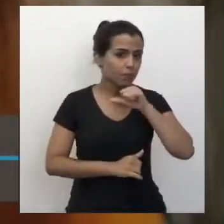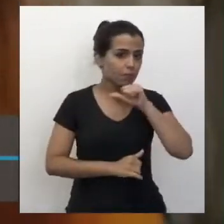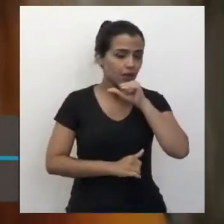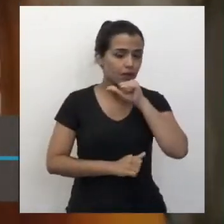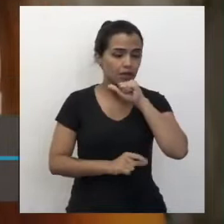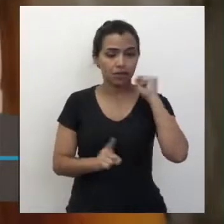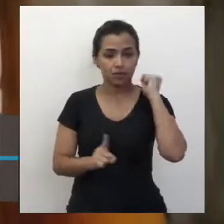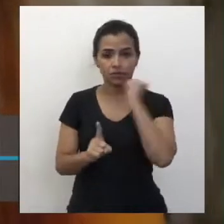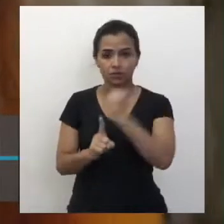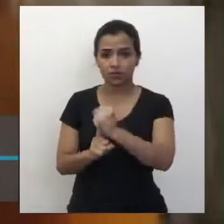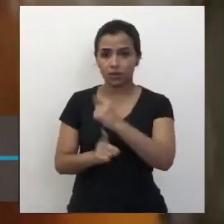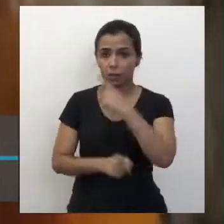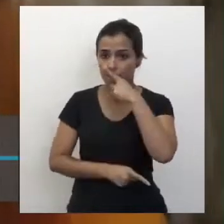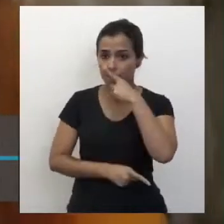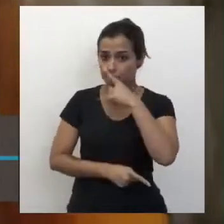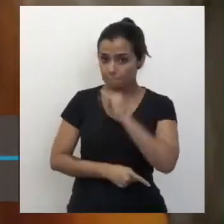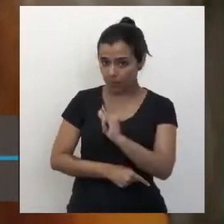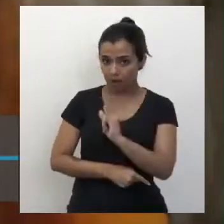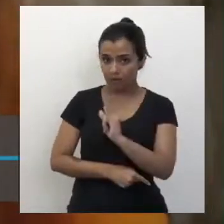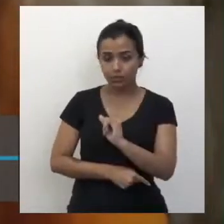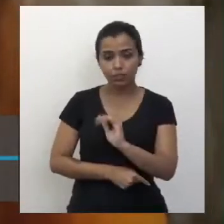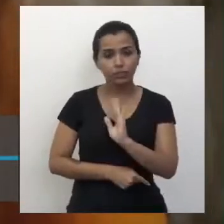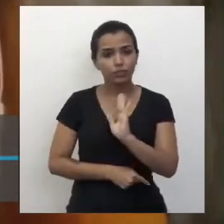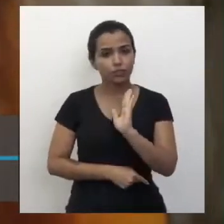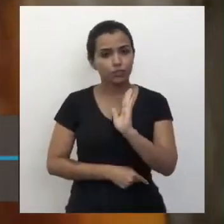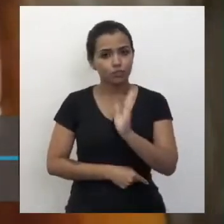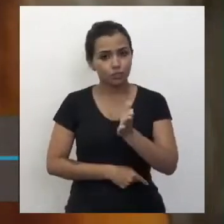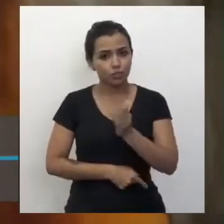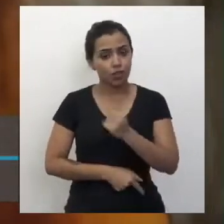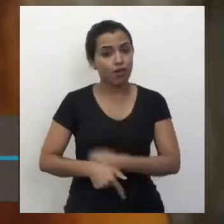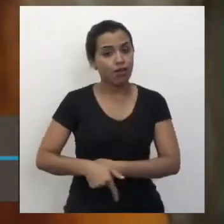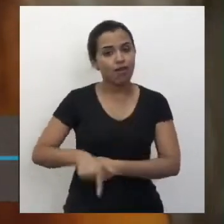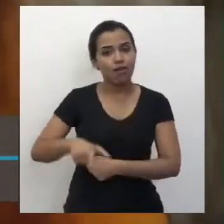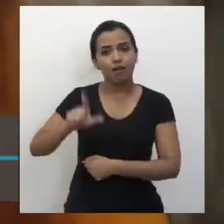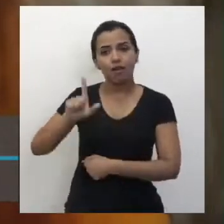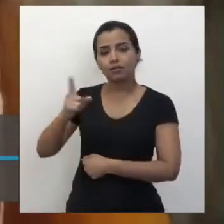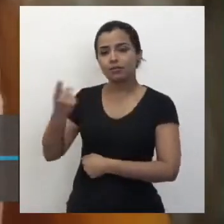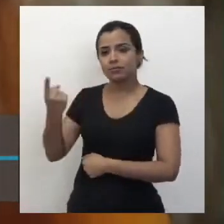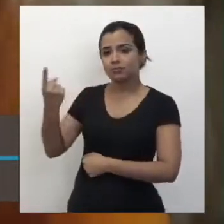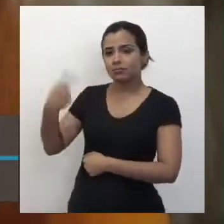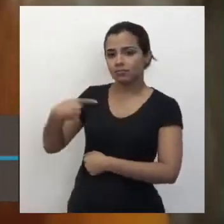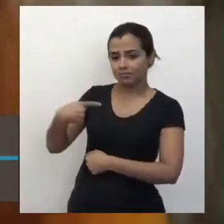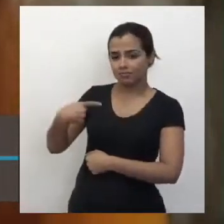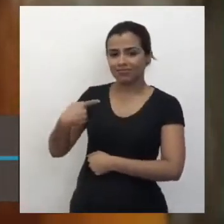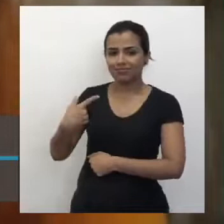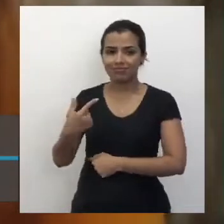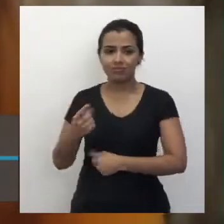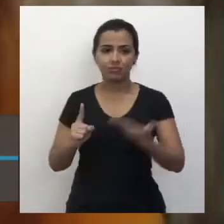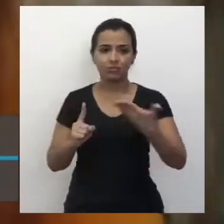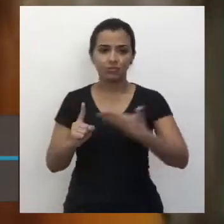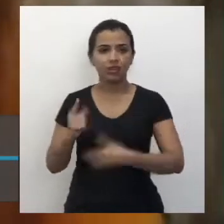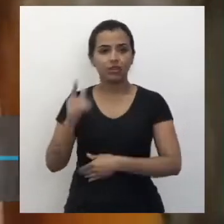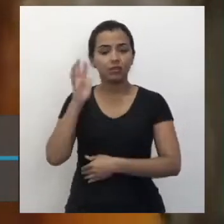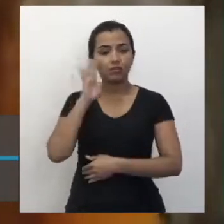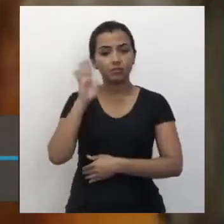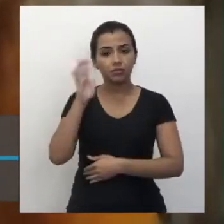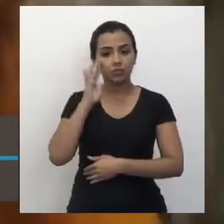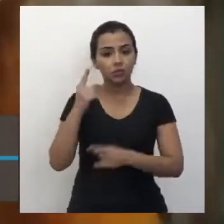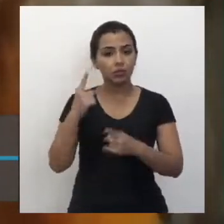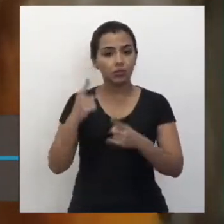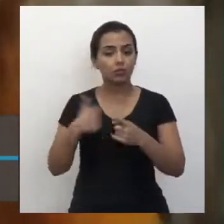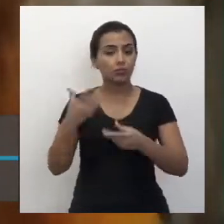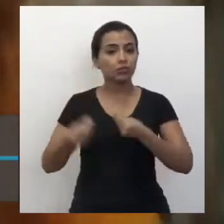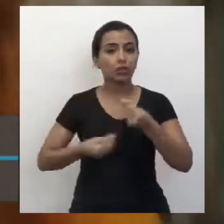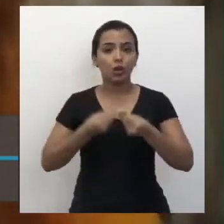pai, já estavam dados de antemão. Né, e não houve nada que ele pudesse fazer para se livrar